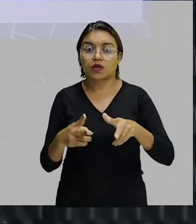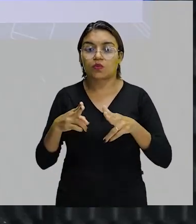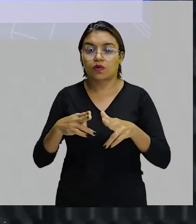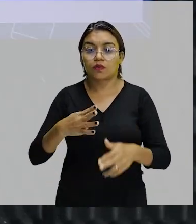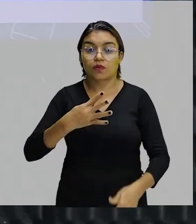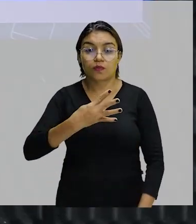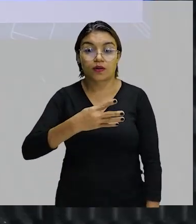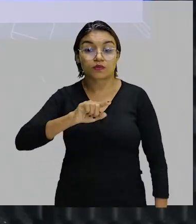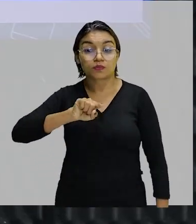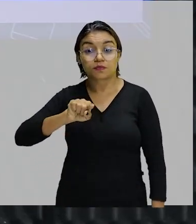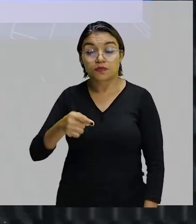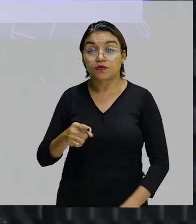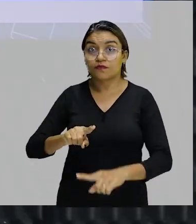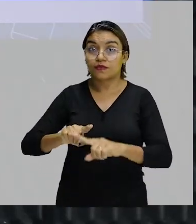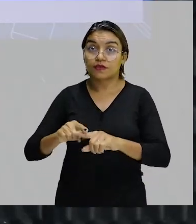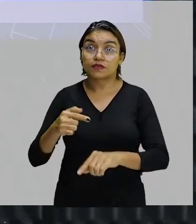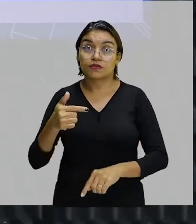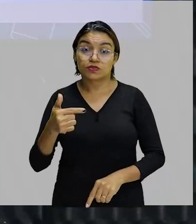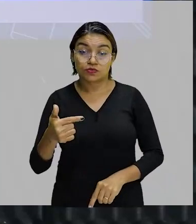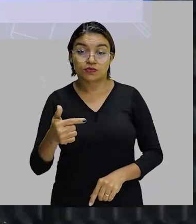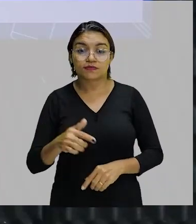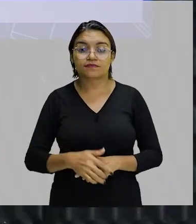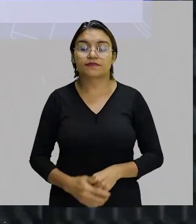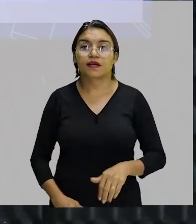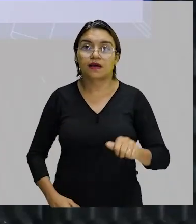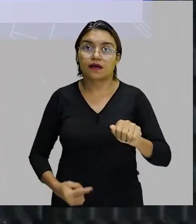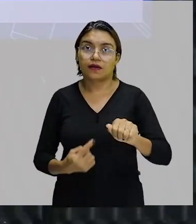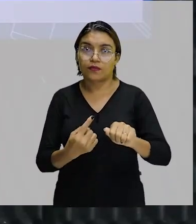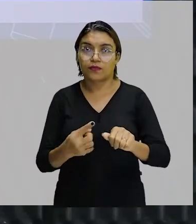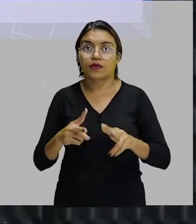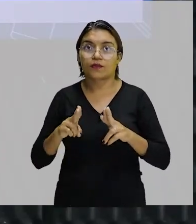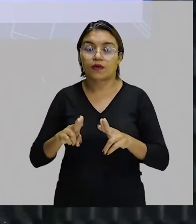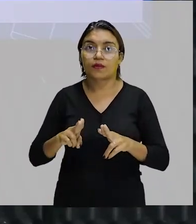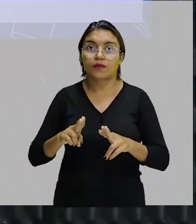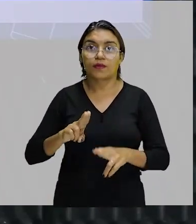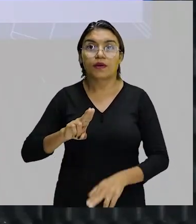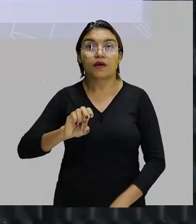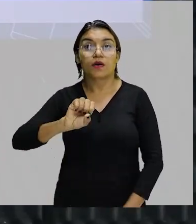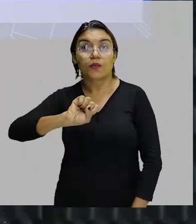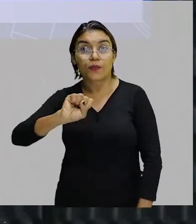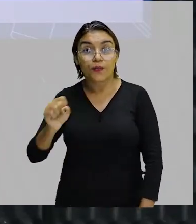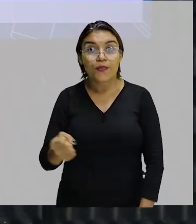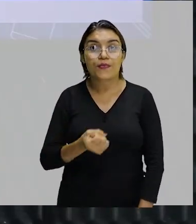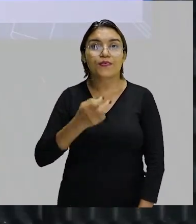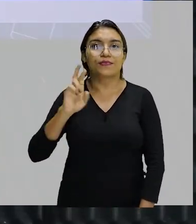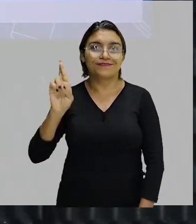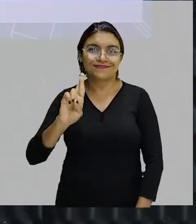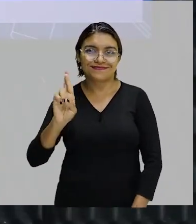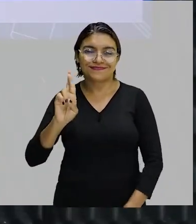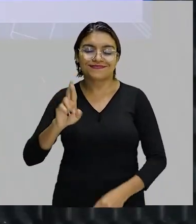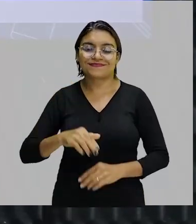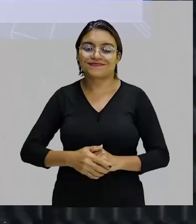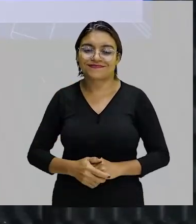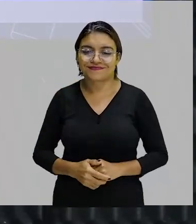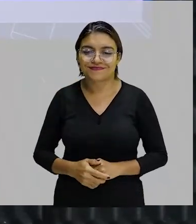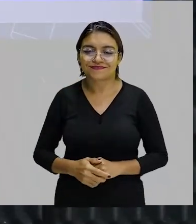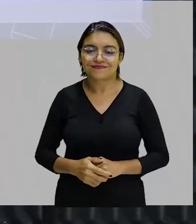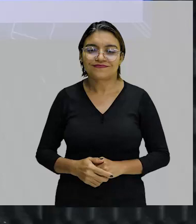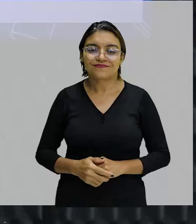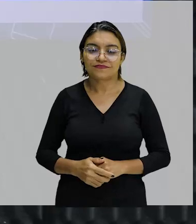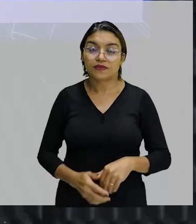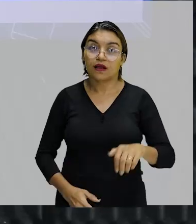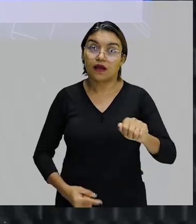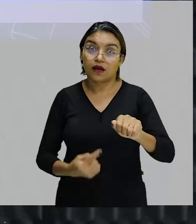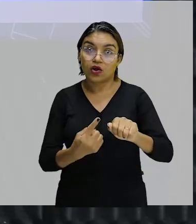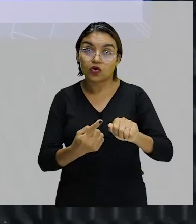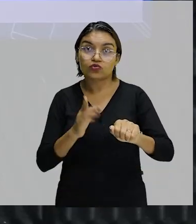ser igual ao 4.000 vezes 2, portanto, o A1 é R$ 8.000. Pronto. Já sei o primeiro